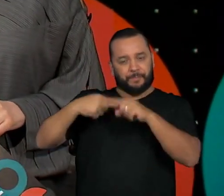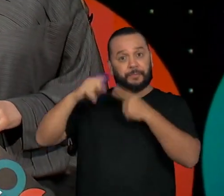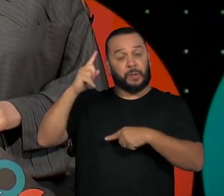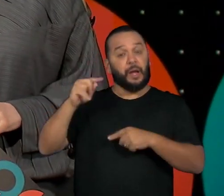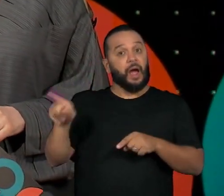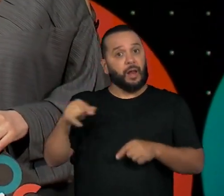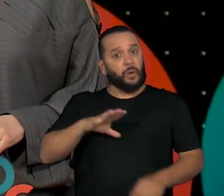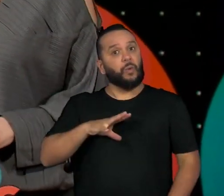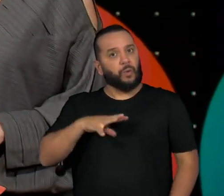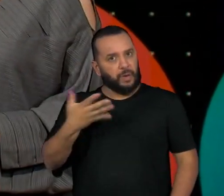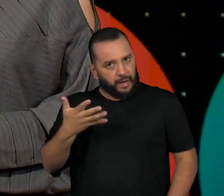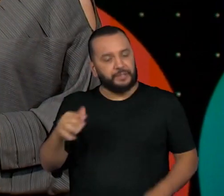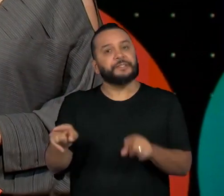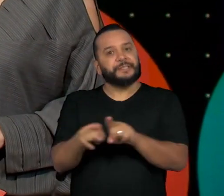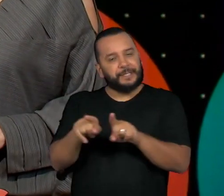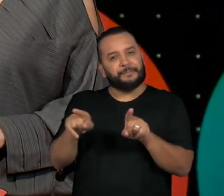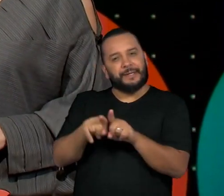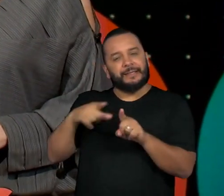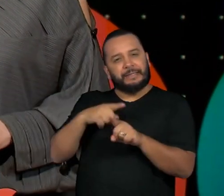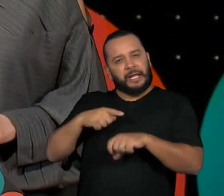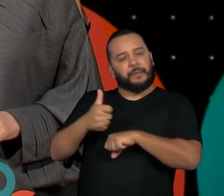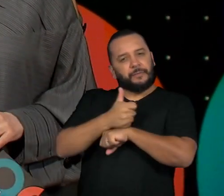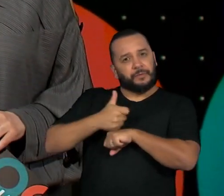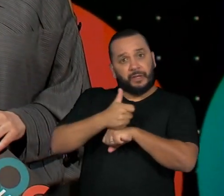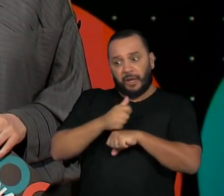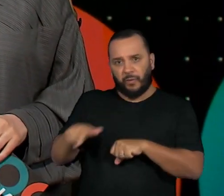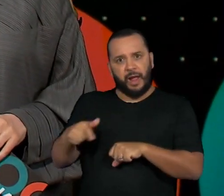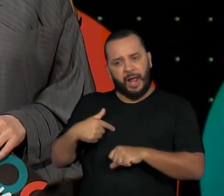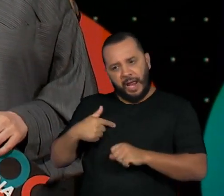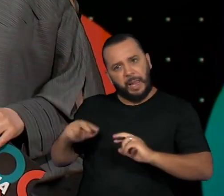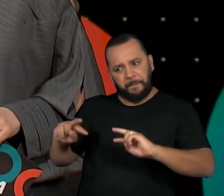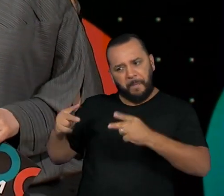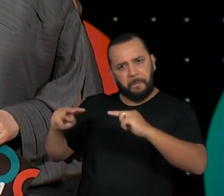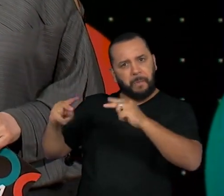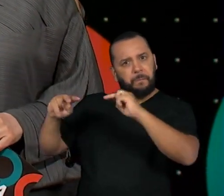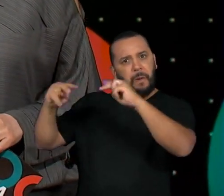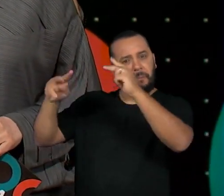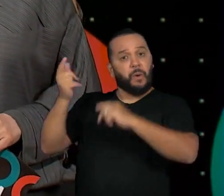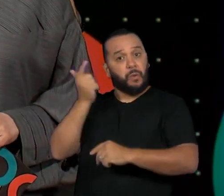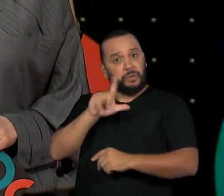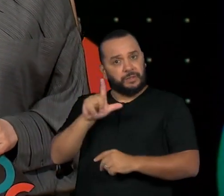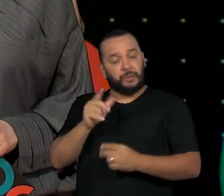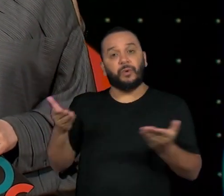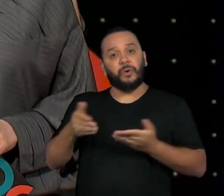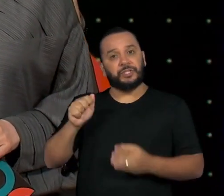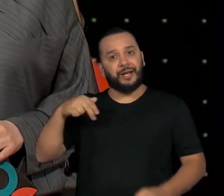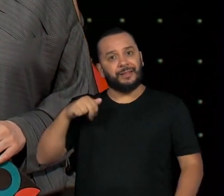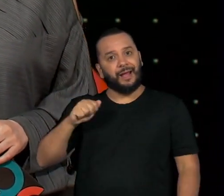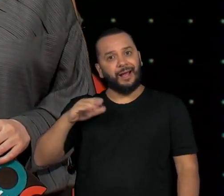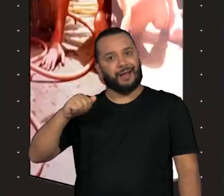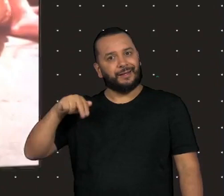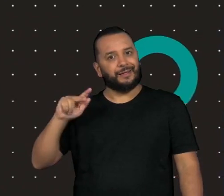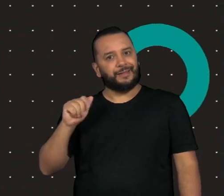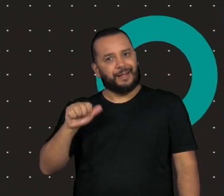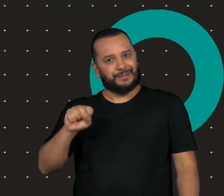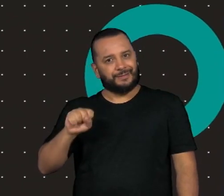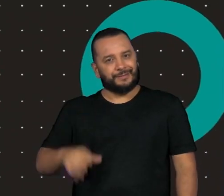talento, construiu uma carreira que a cada dia se aperfeiçoa. O Persona recebe hoje Ana Canhas.